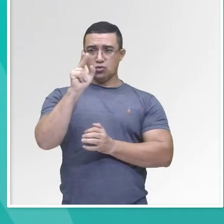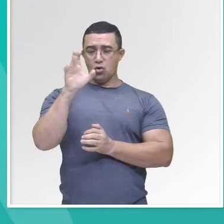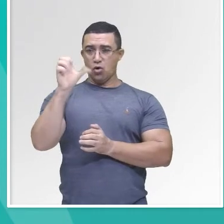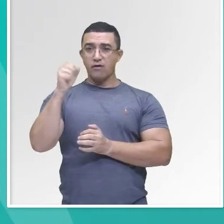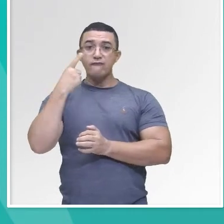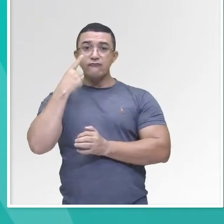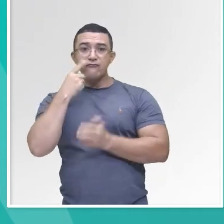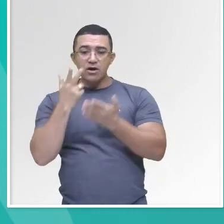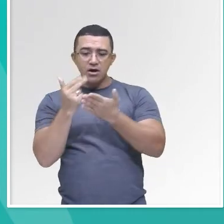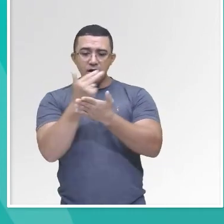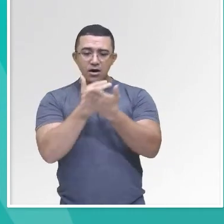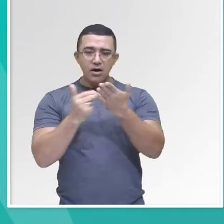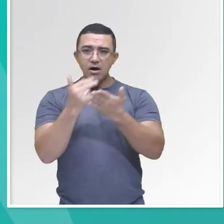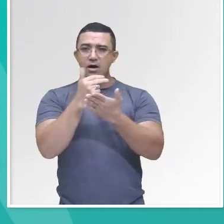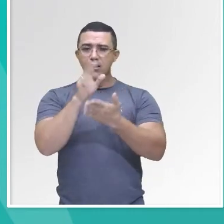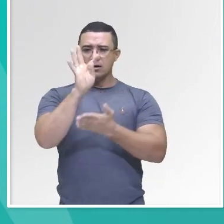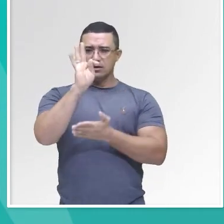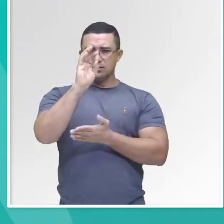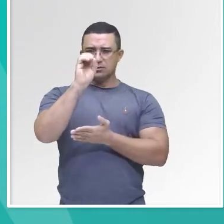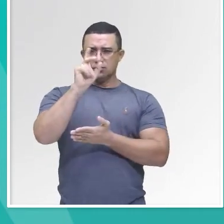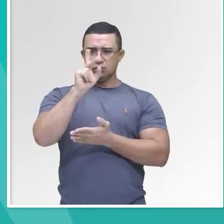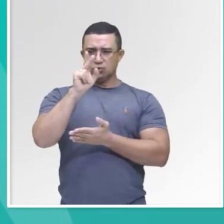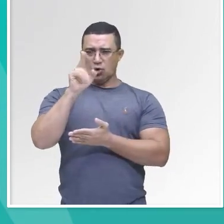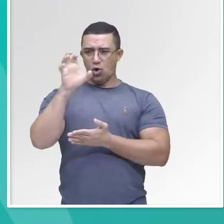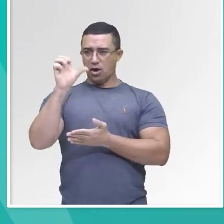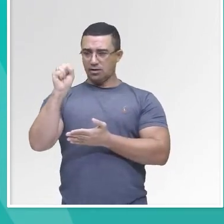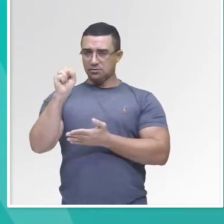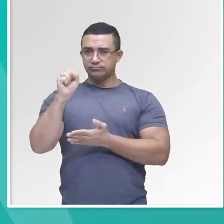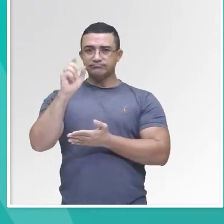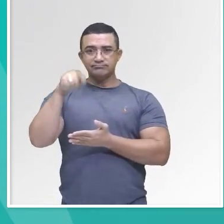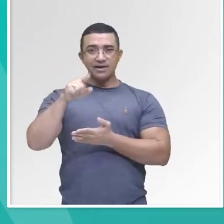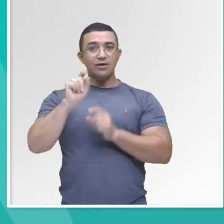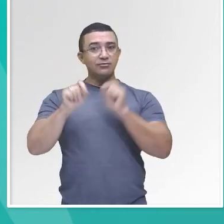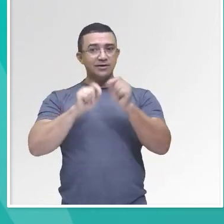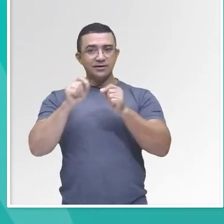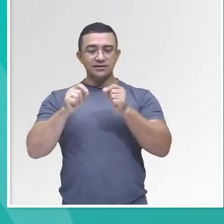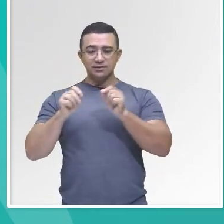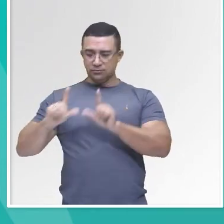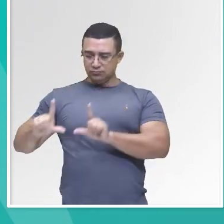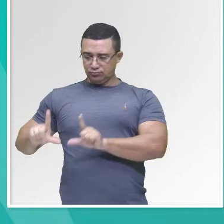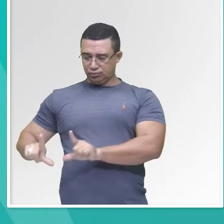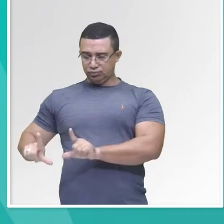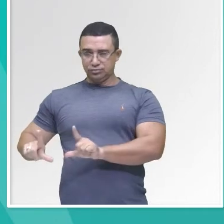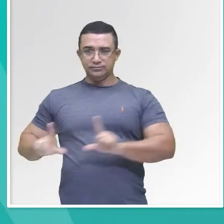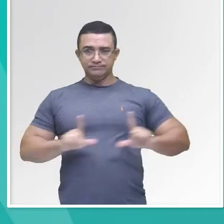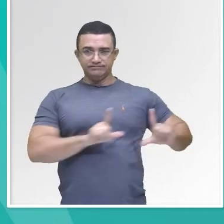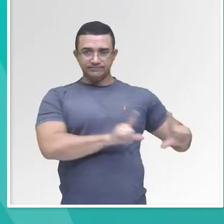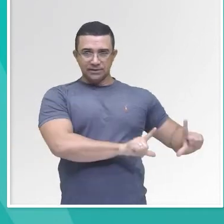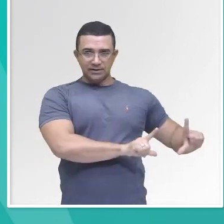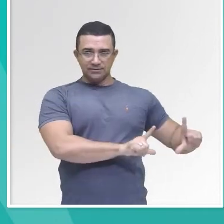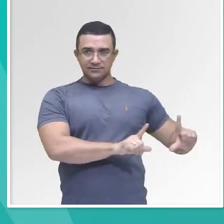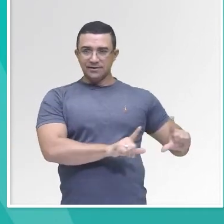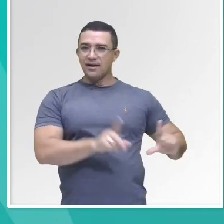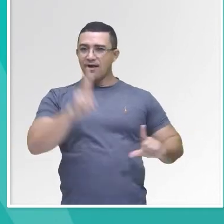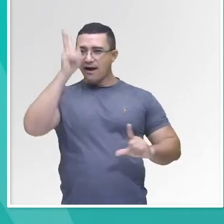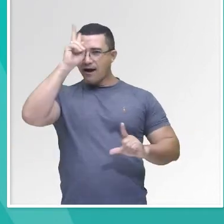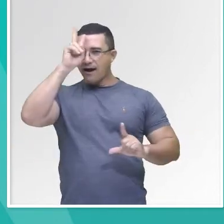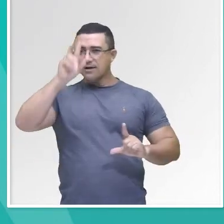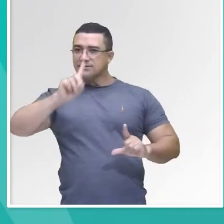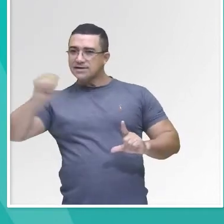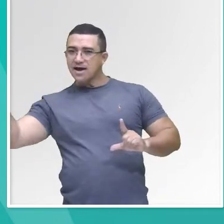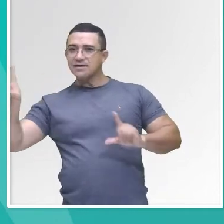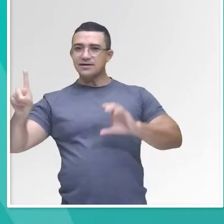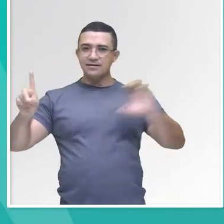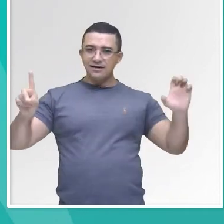dela, tá? São aquelas peças que ficam no canto do nosso tabuleiro. Lembrando que o